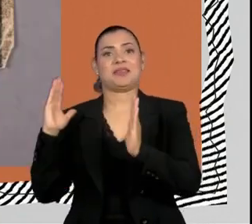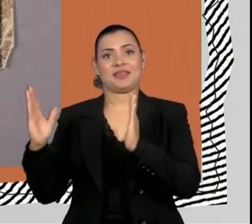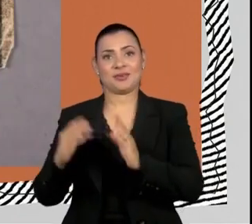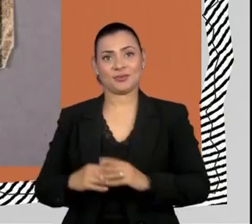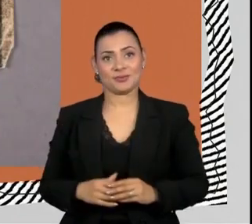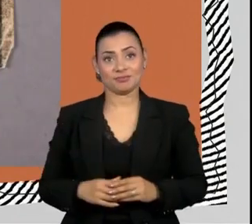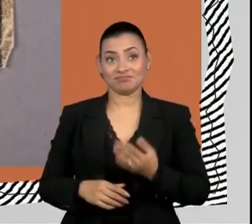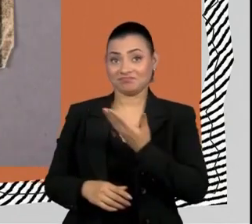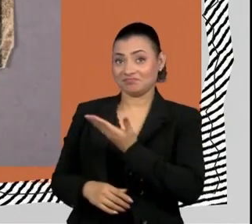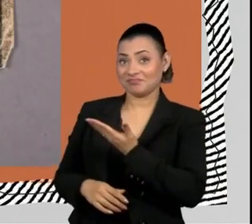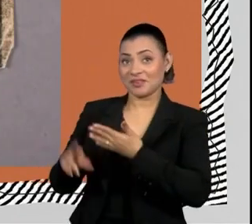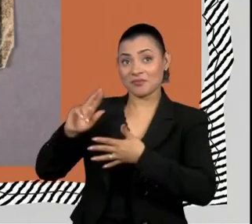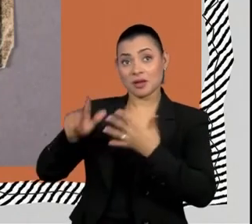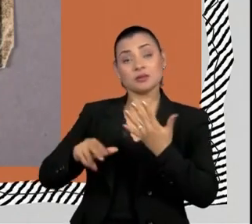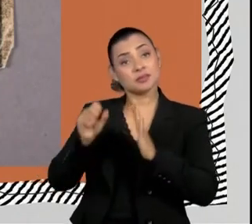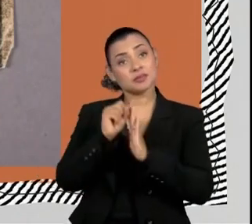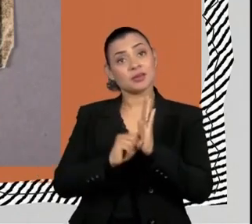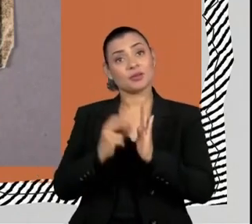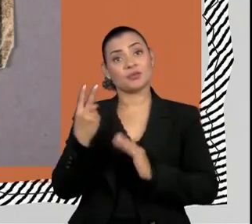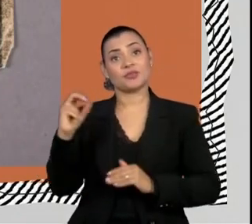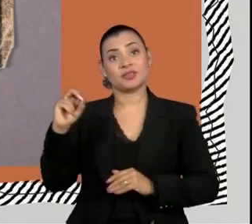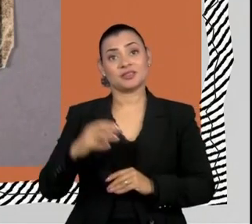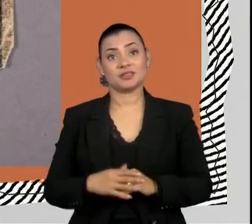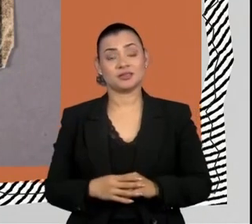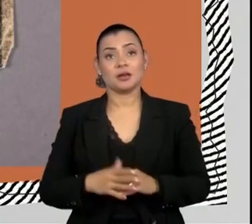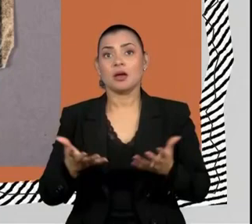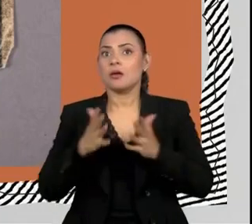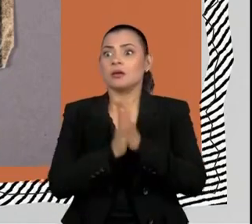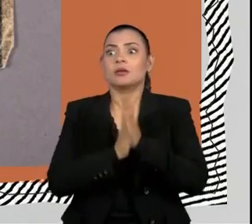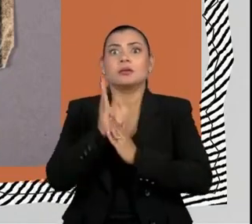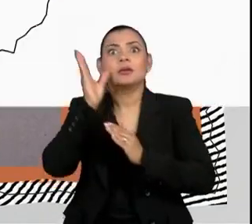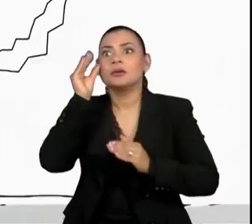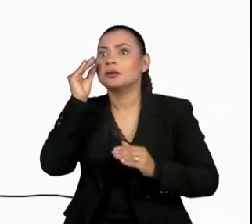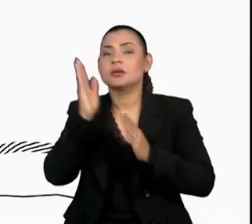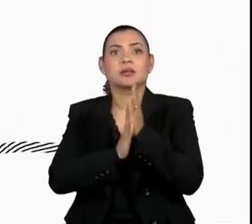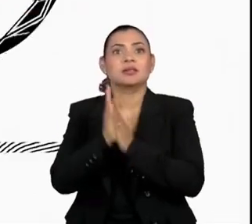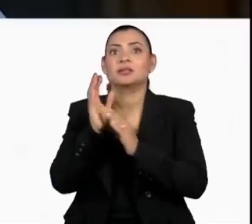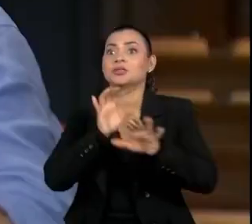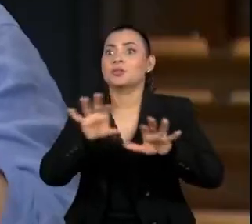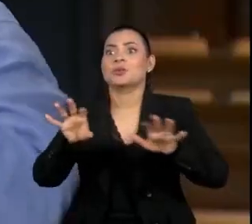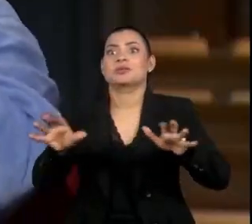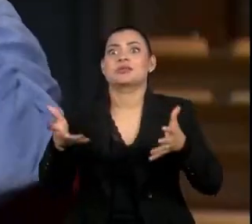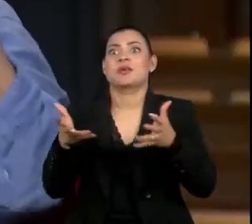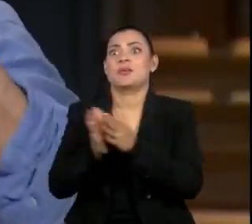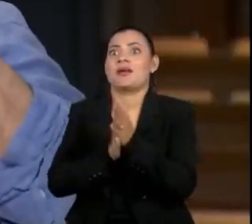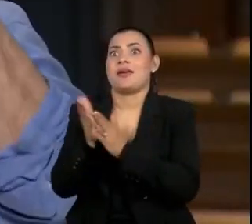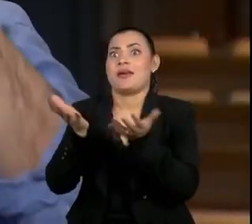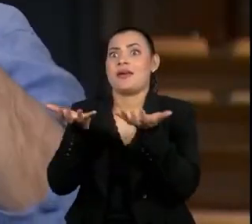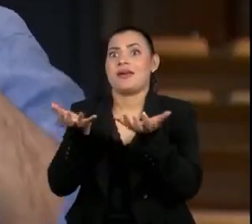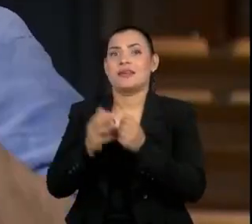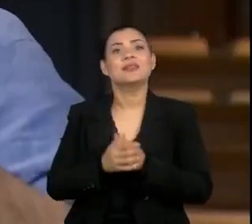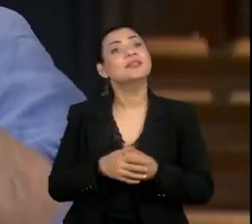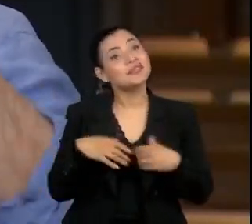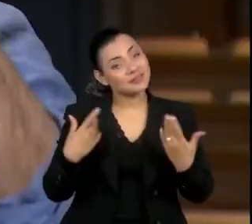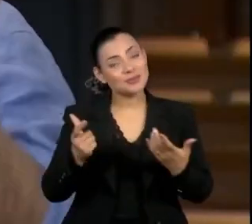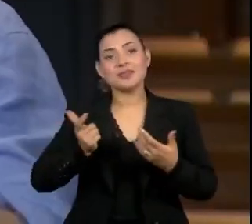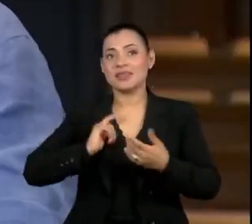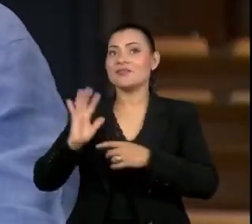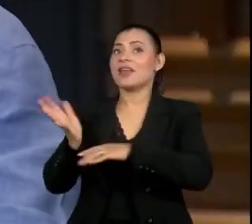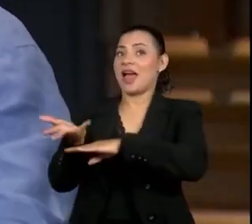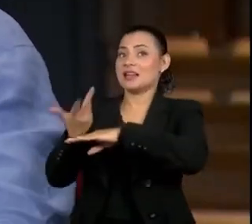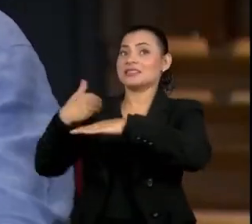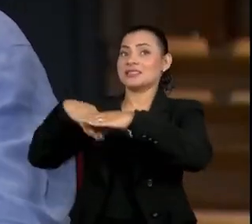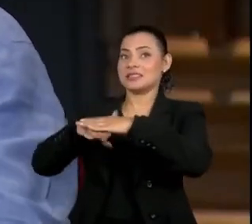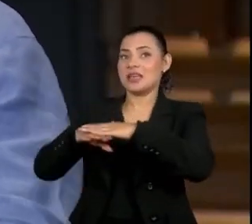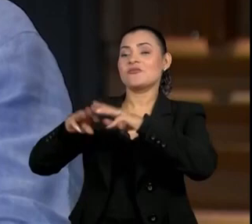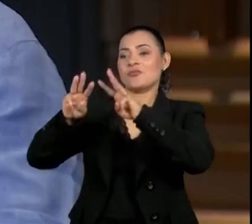época. Né? Exato, do século XX. Essa exposição, né? Eu já estou doido para saber quando vai ser. Hein? Pois é, a gente tem pedaços, né, desse acervo aqui e ali